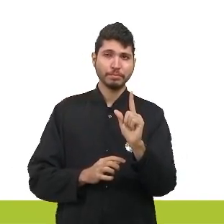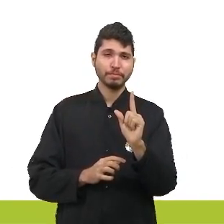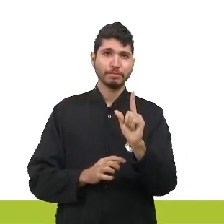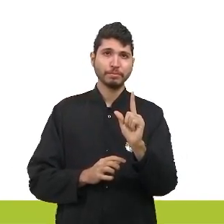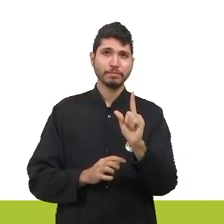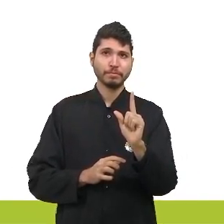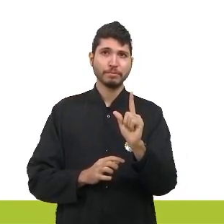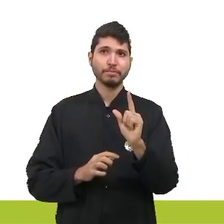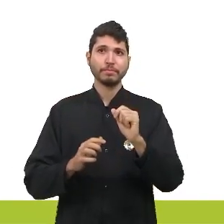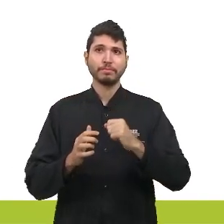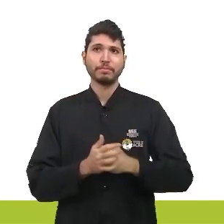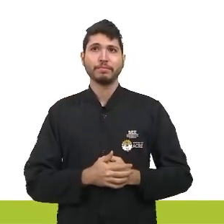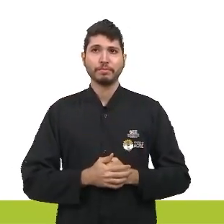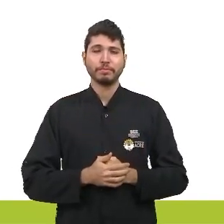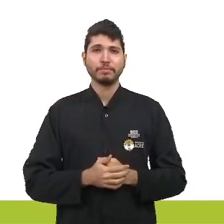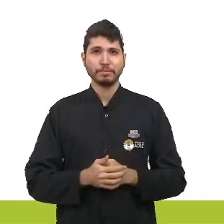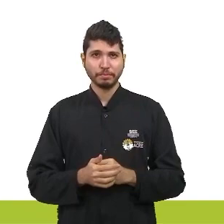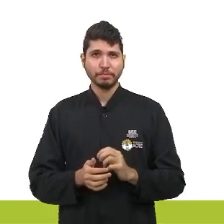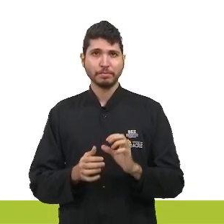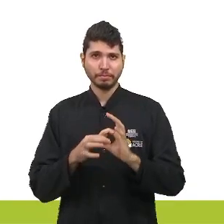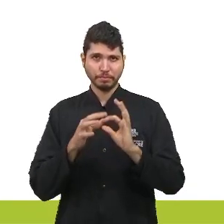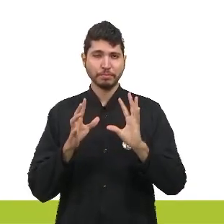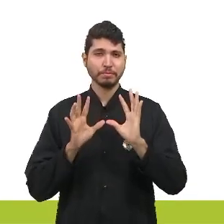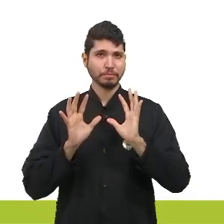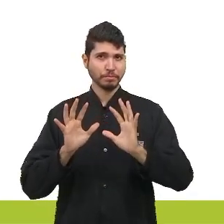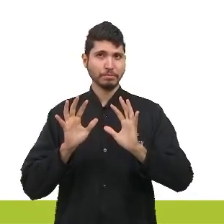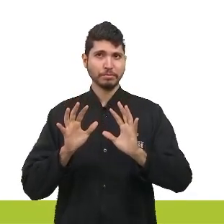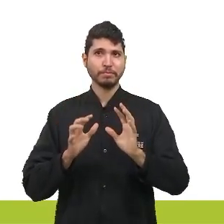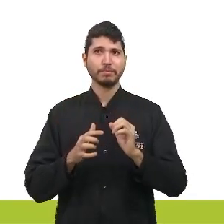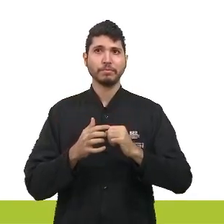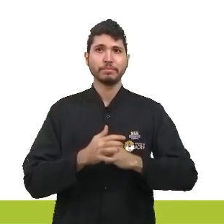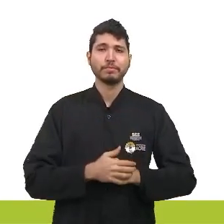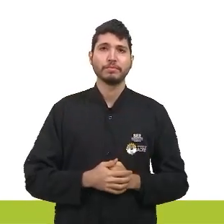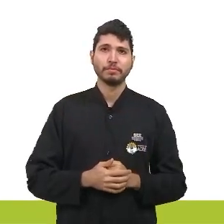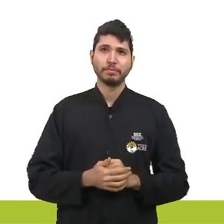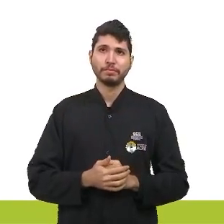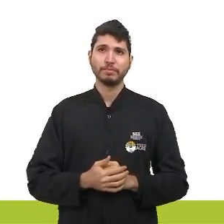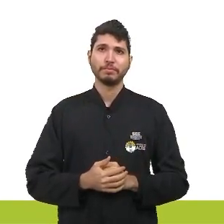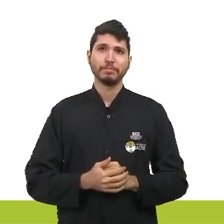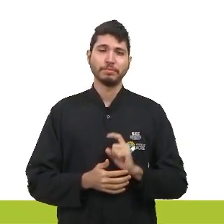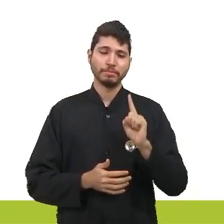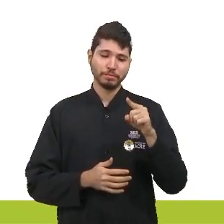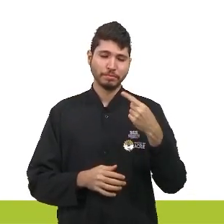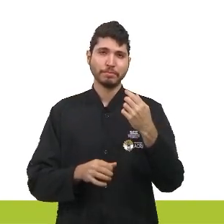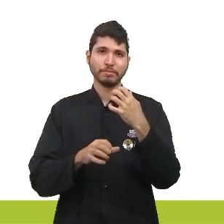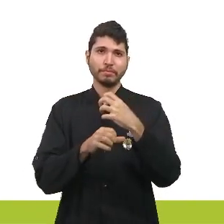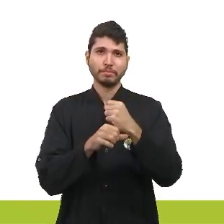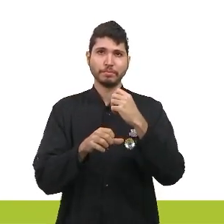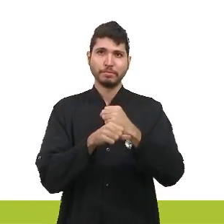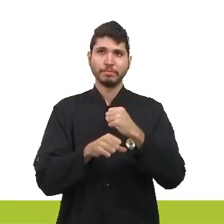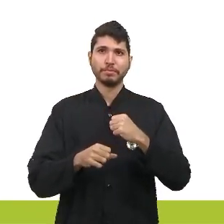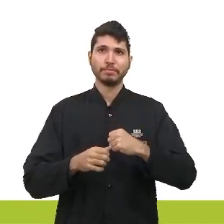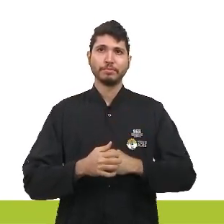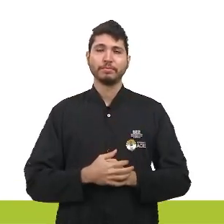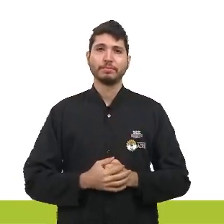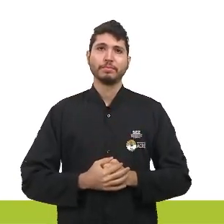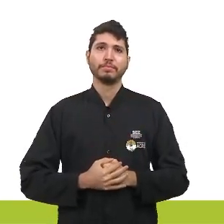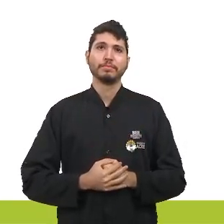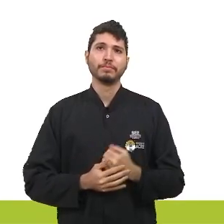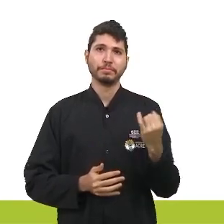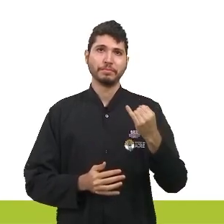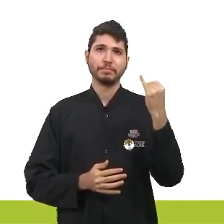20. Mas podemos deixar assim, depois vocês podem fazer a conta. O que importa é a ideia.